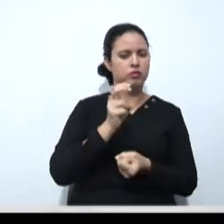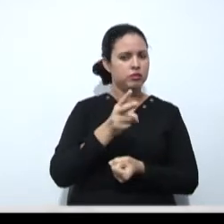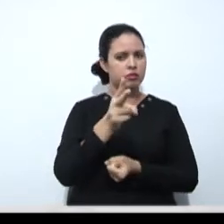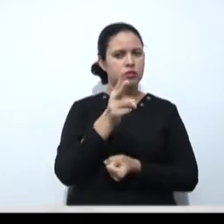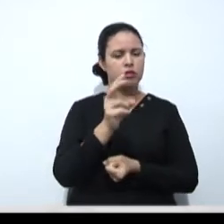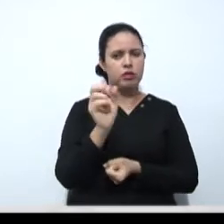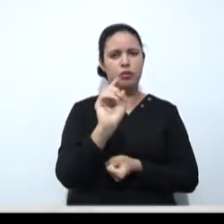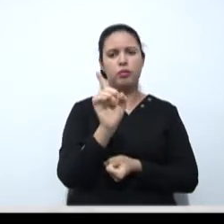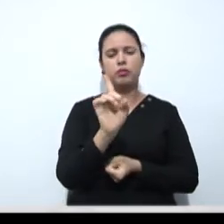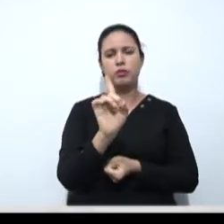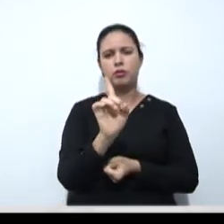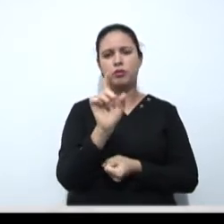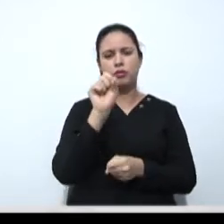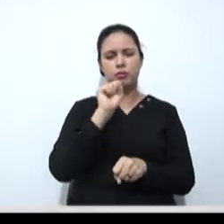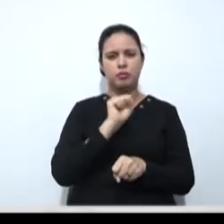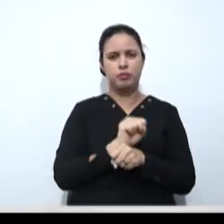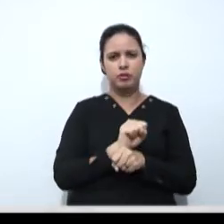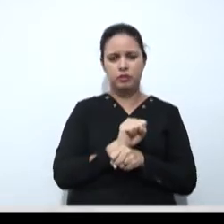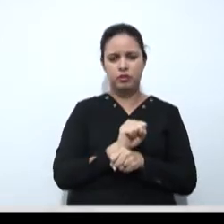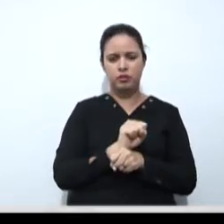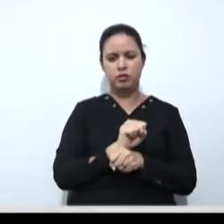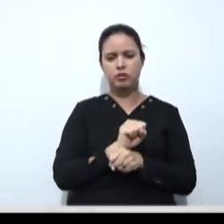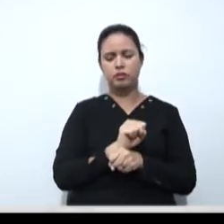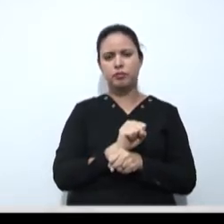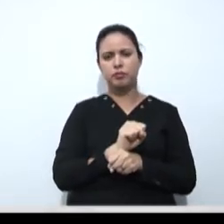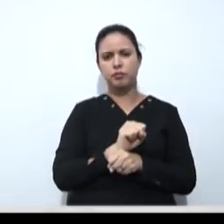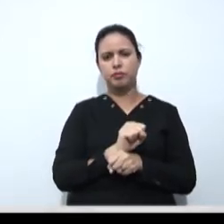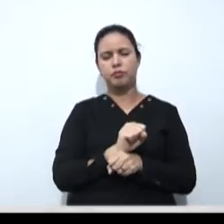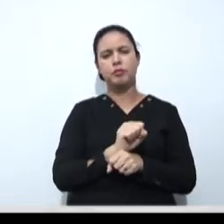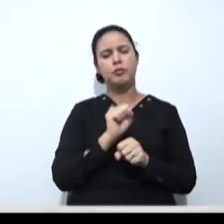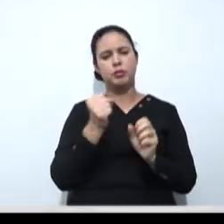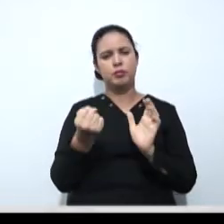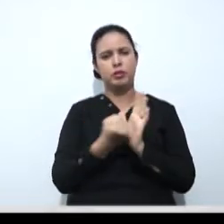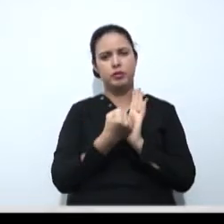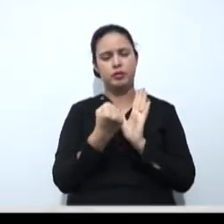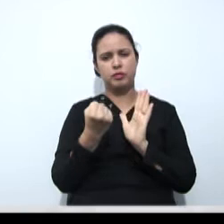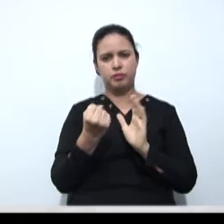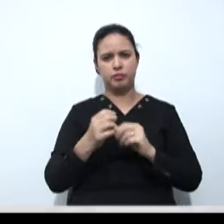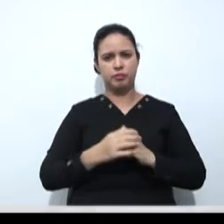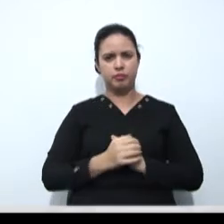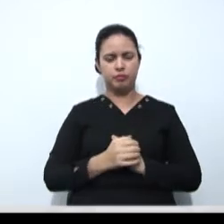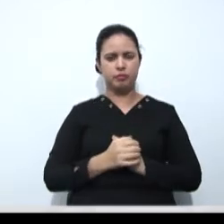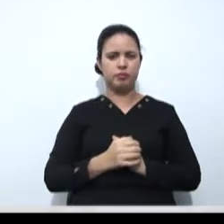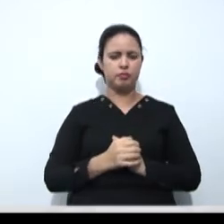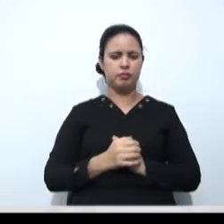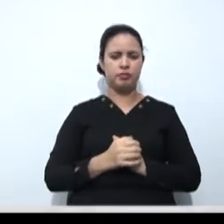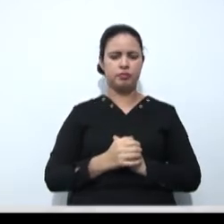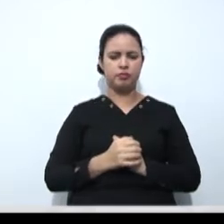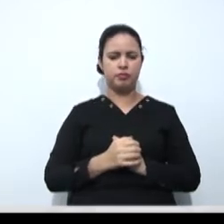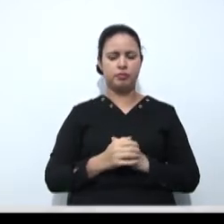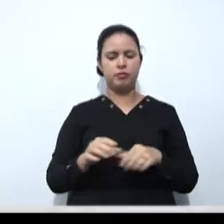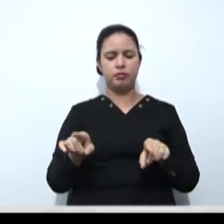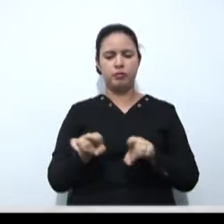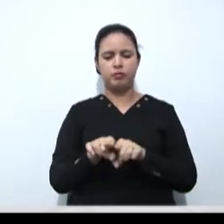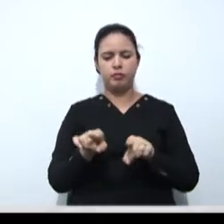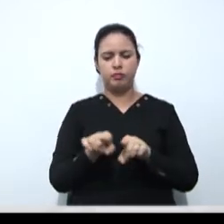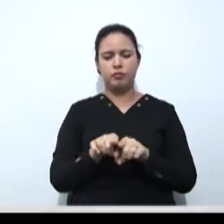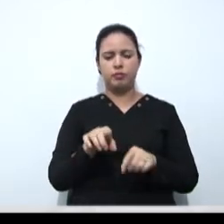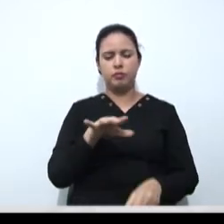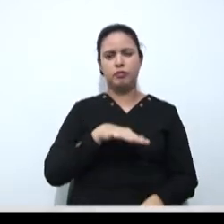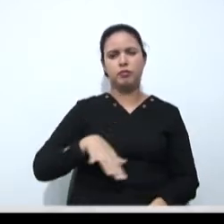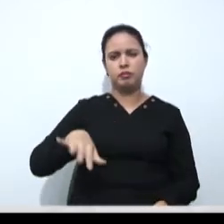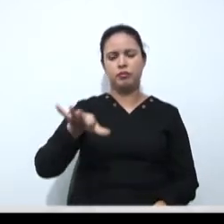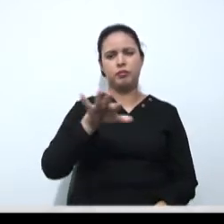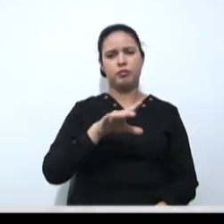ter recursos por muito tempo ou não, pode impactar as empresas. Também o ambiente demográfico, a quantidade